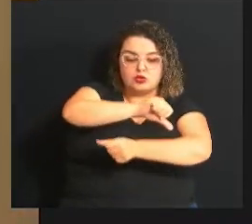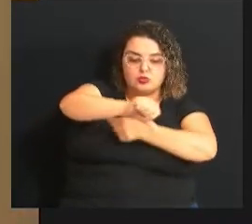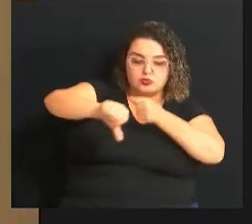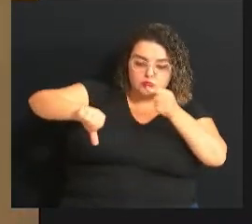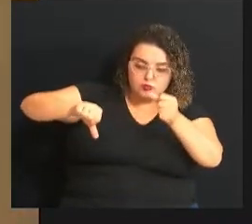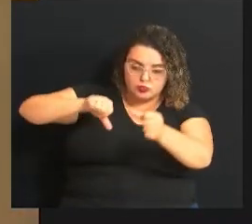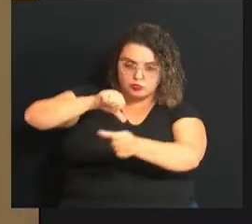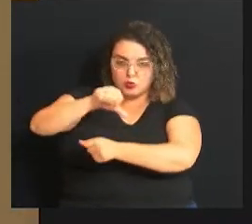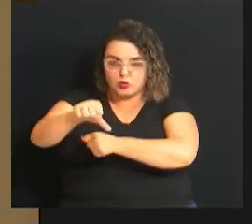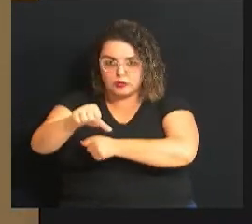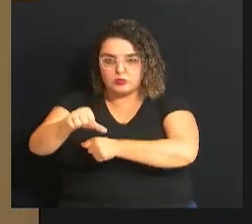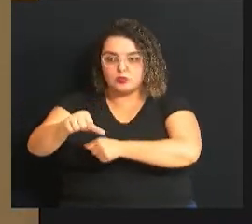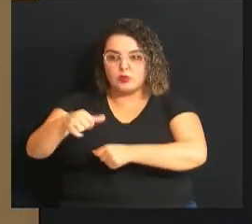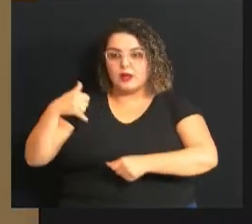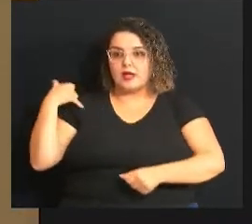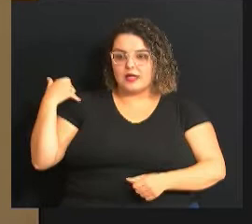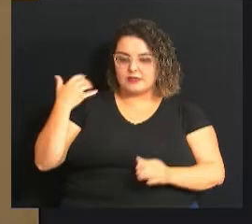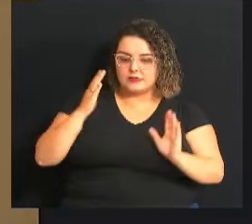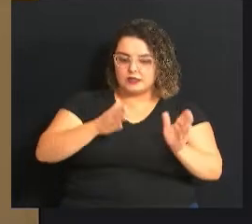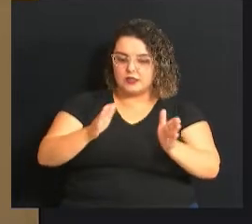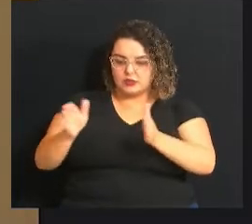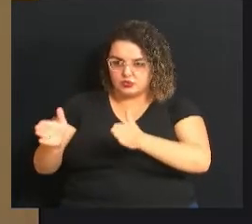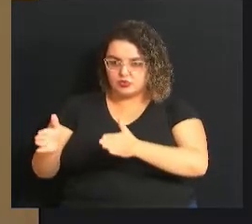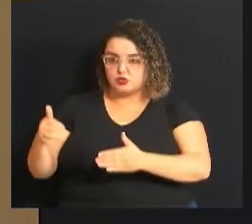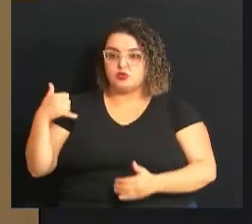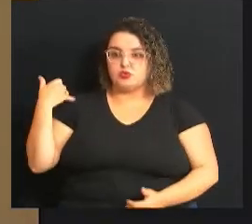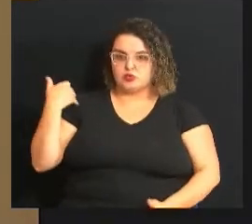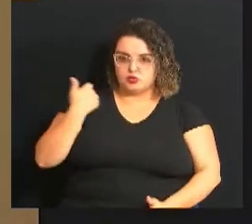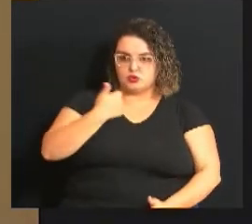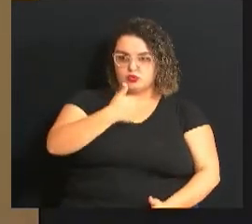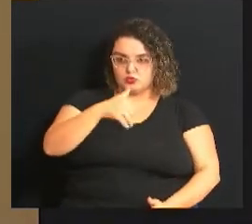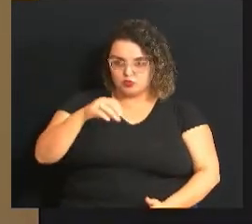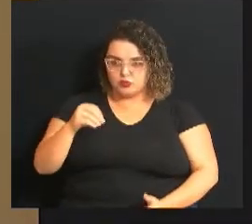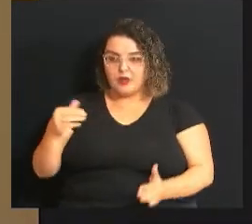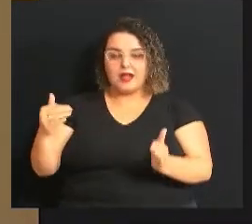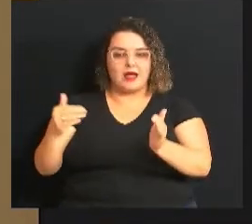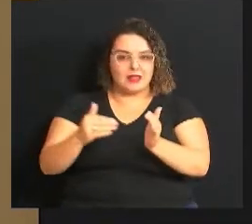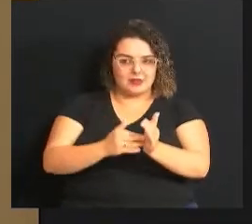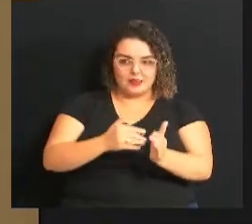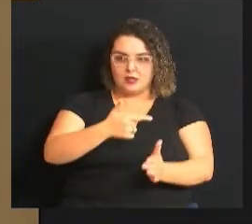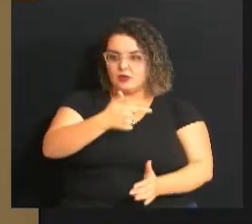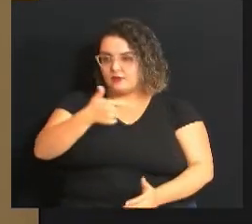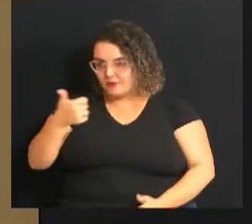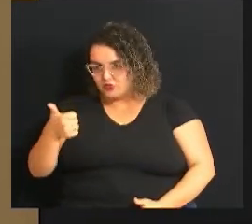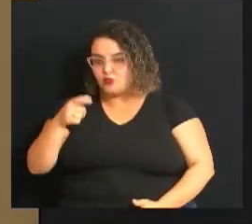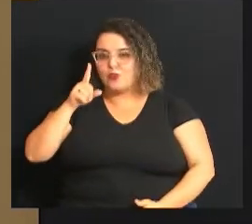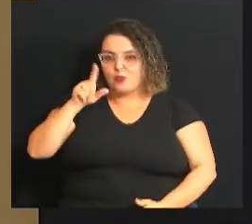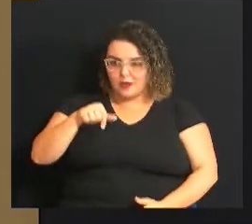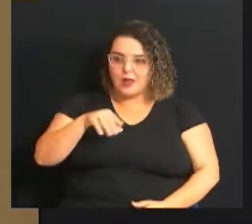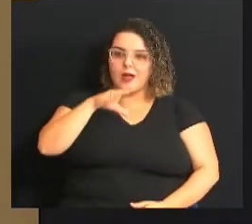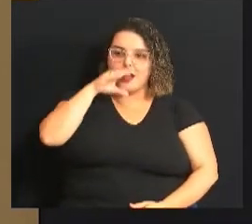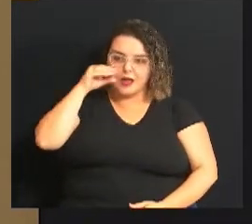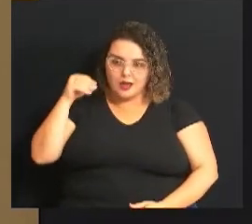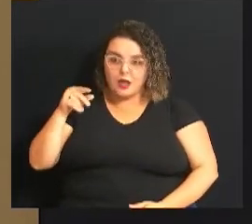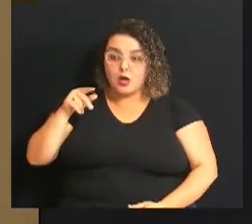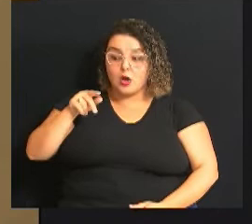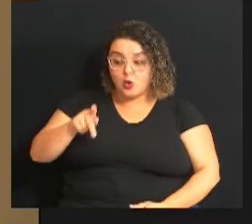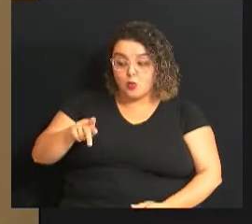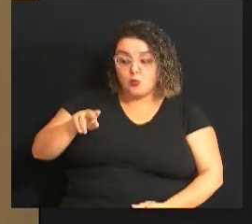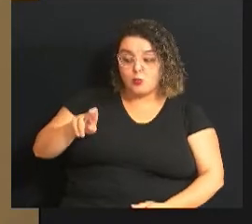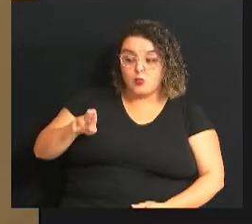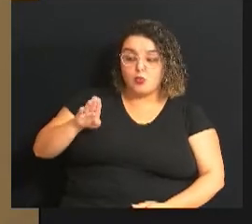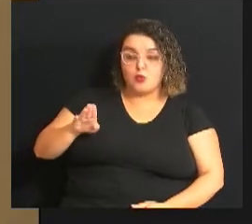idade cronológica. Então, a partir dos 10 anos até os 21 é adolescente. Agora, a puberdade é um período